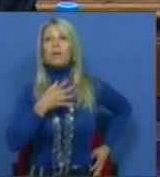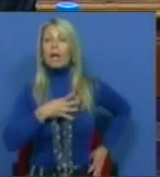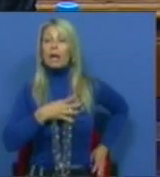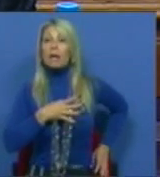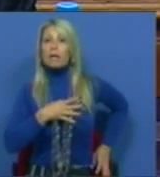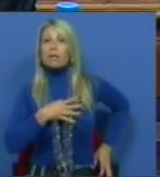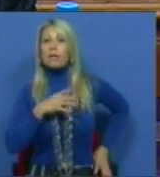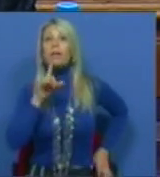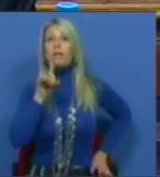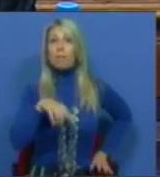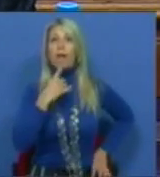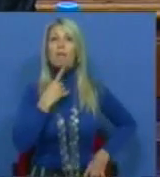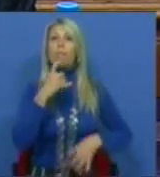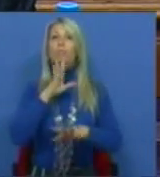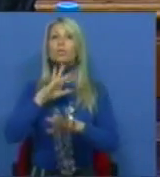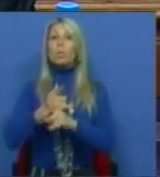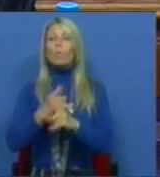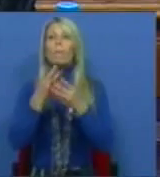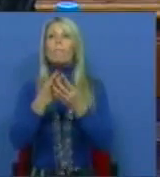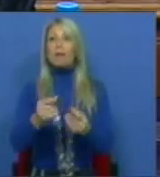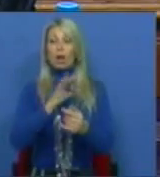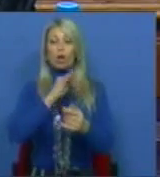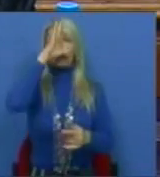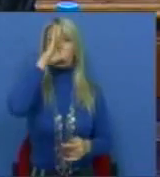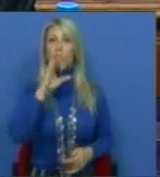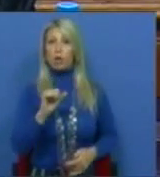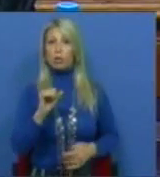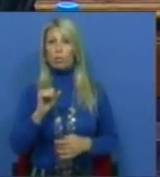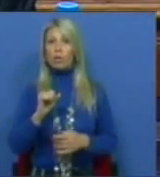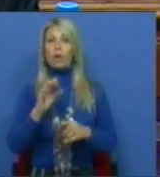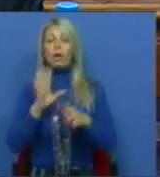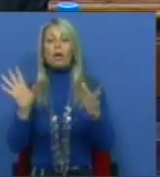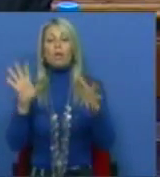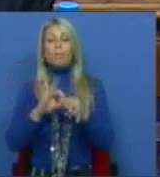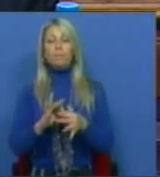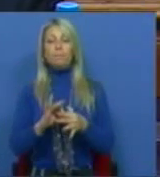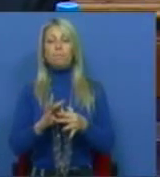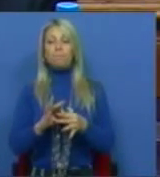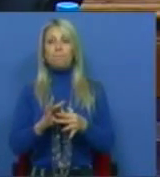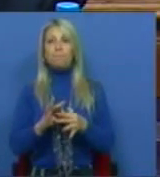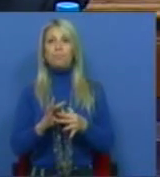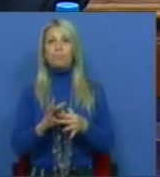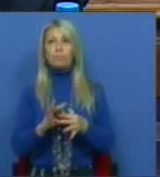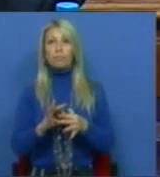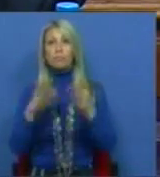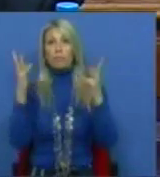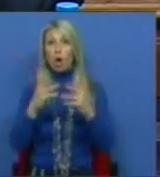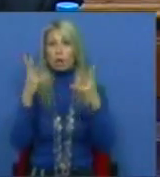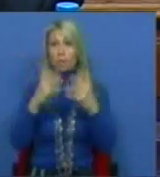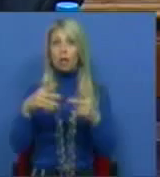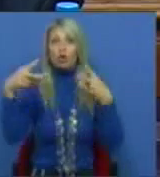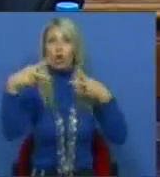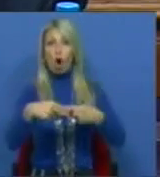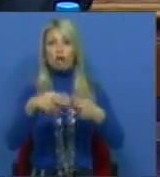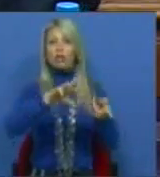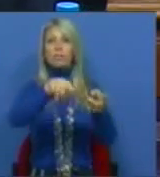colocar uma outra matéria, uma outra questão ao Sr. Ministro, e que é relativa ao orçamento e aos cortes